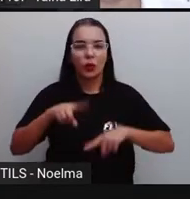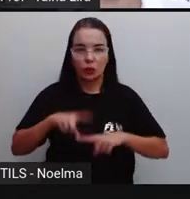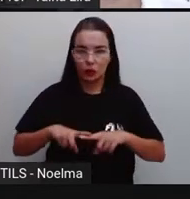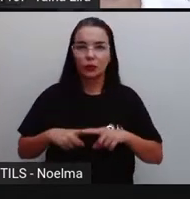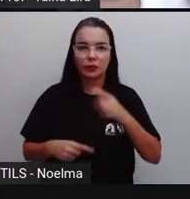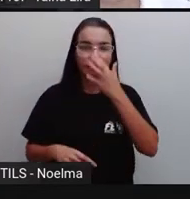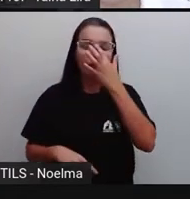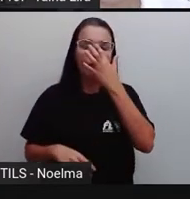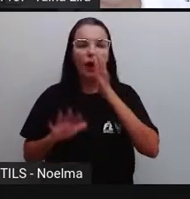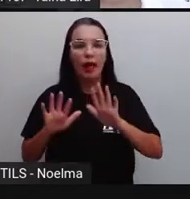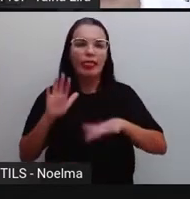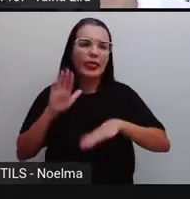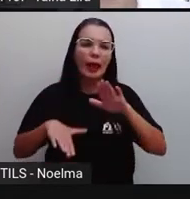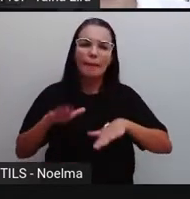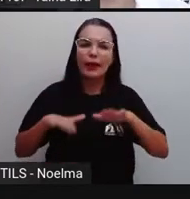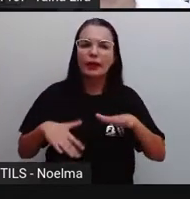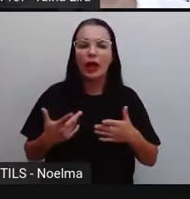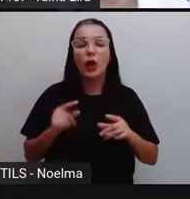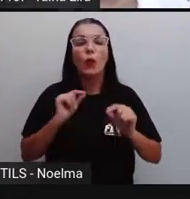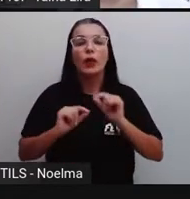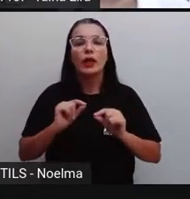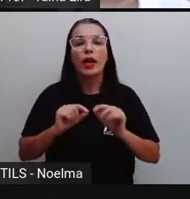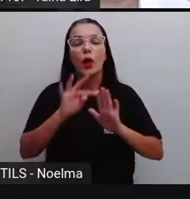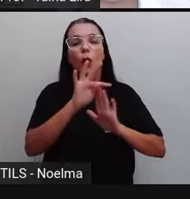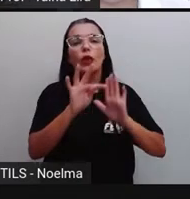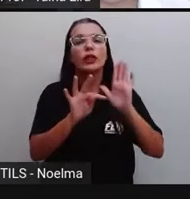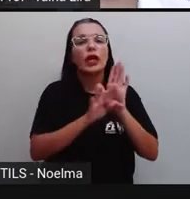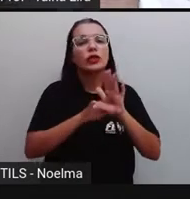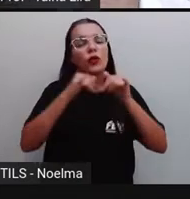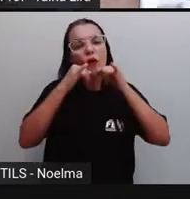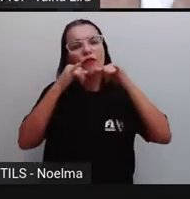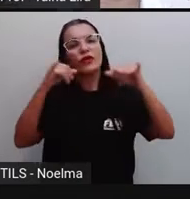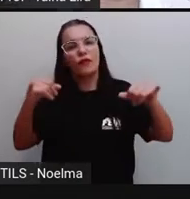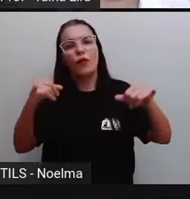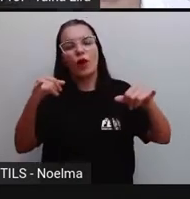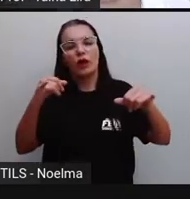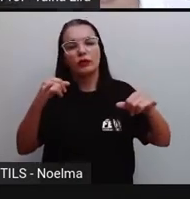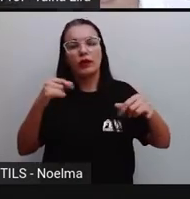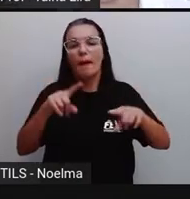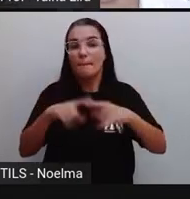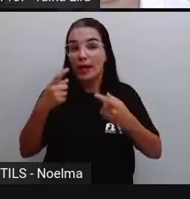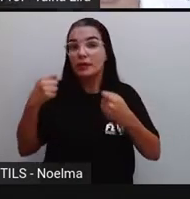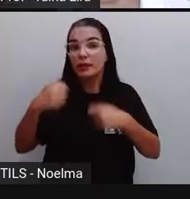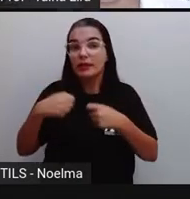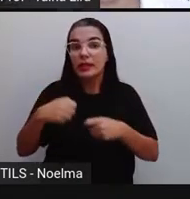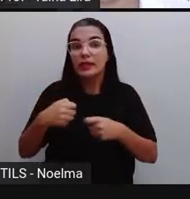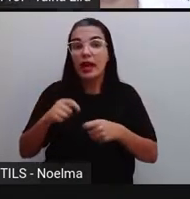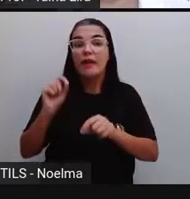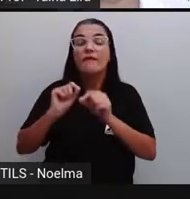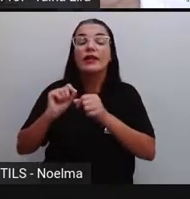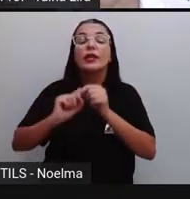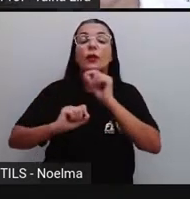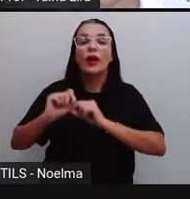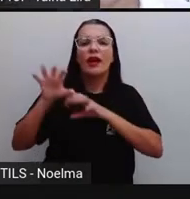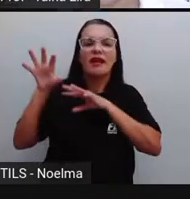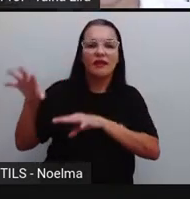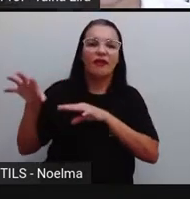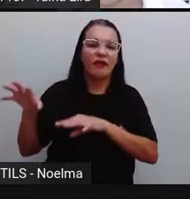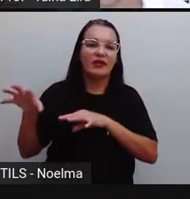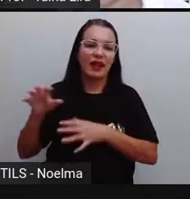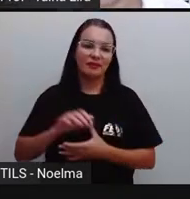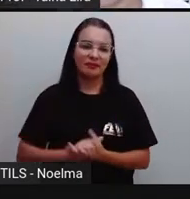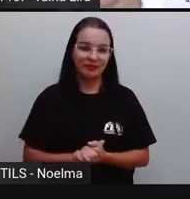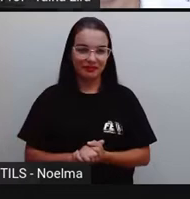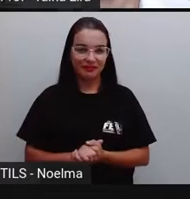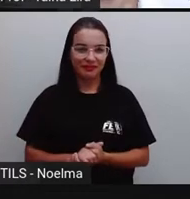depender aí do texto publicitário, né, pode ser para comprar ou para convencer a fazer algo, tá? Nós vamos ver alguns exemplos